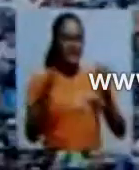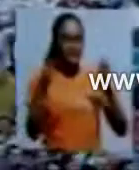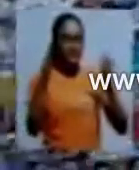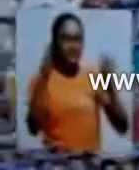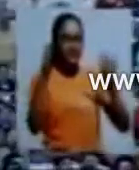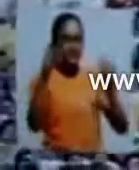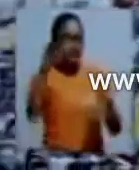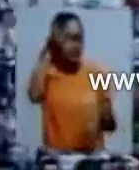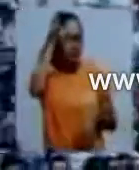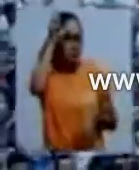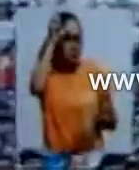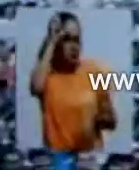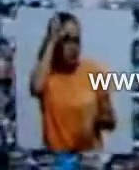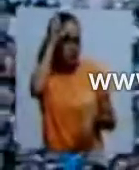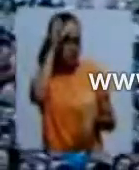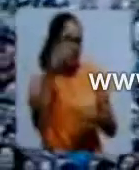Ele é danado.